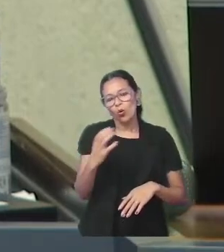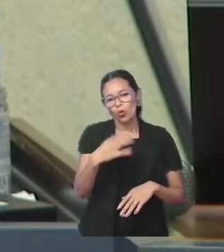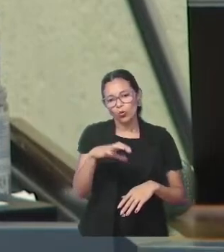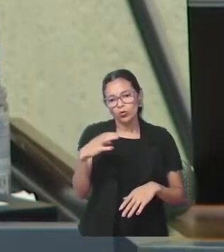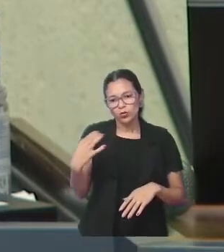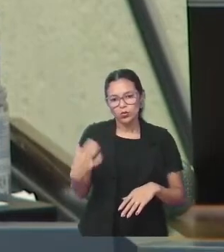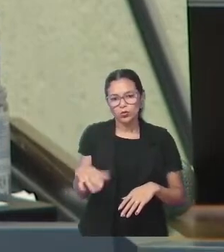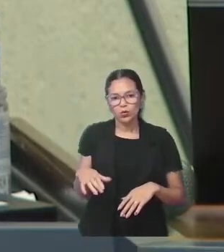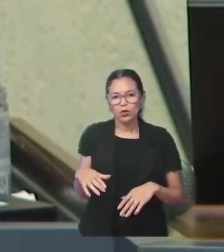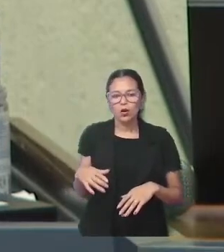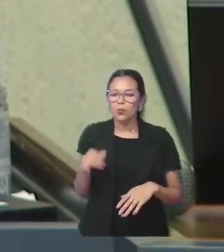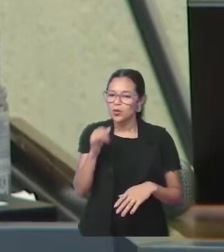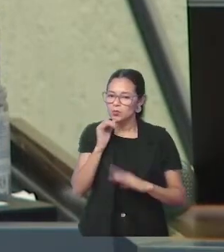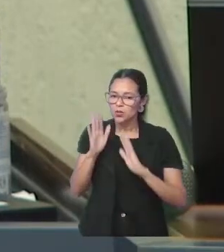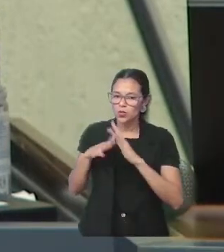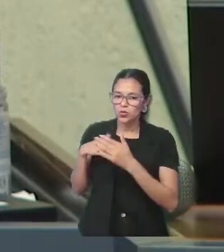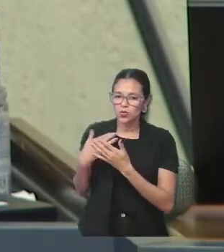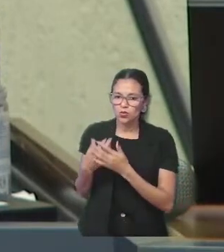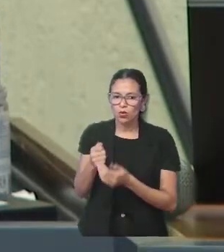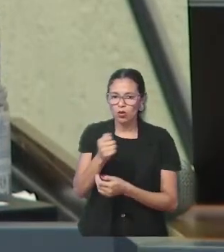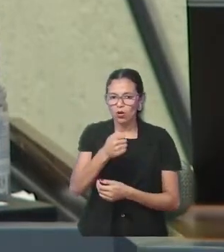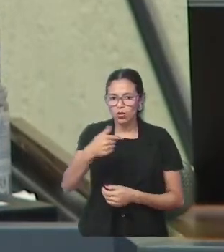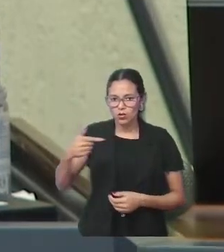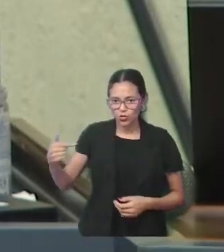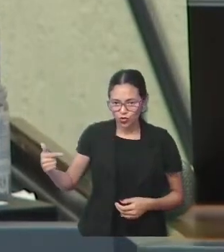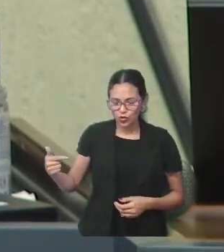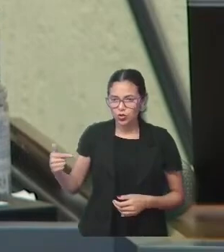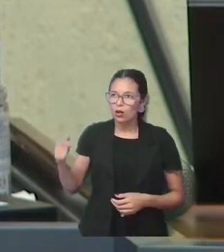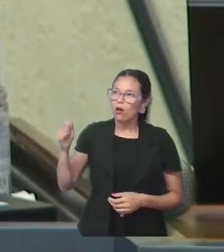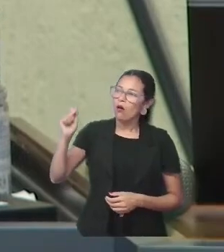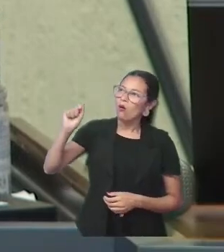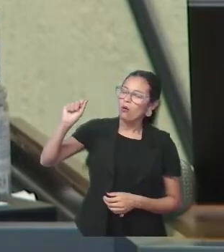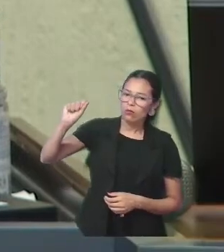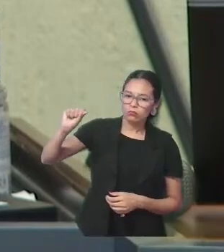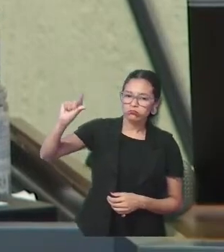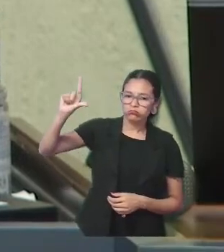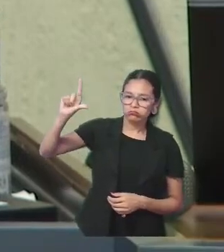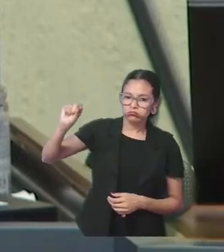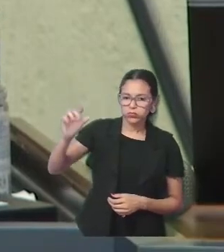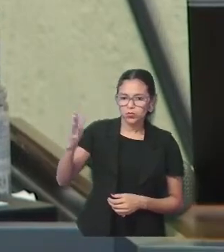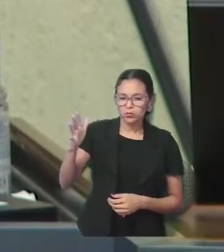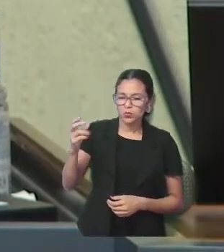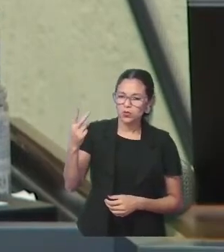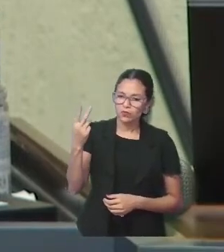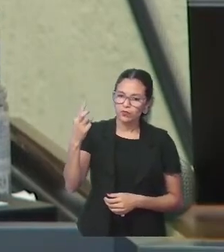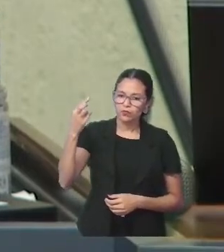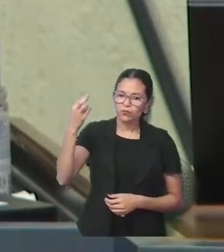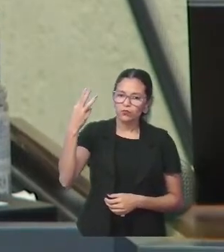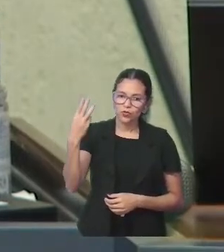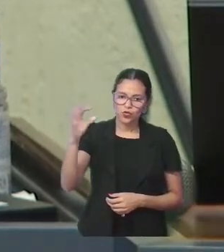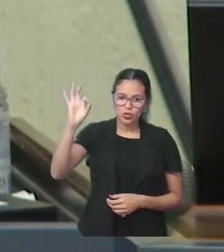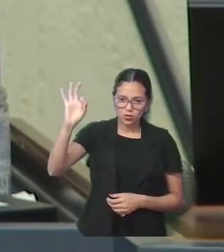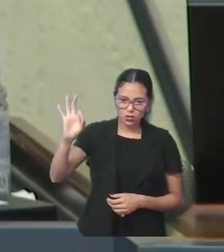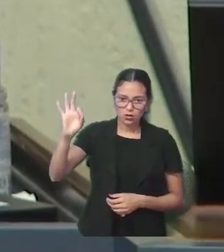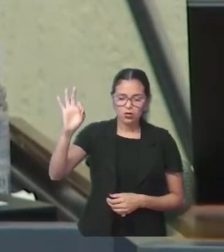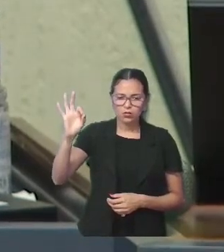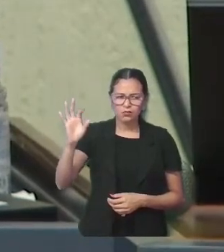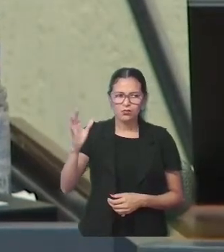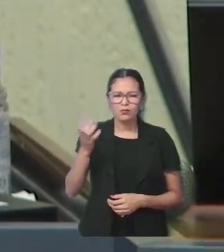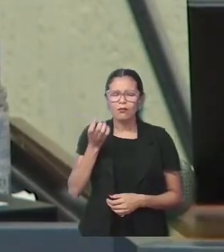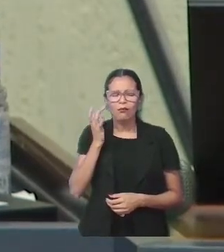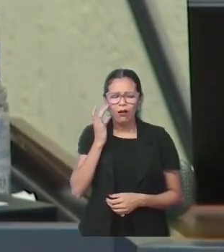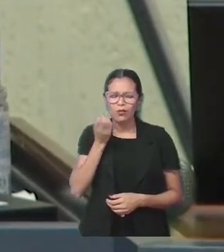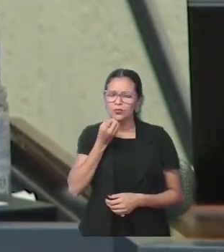Mariane falou, os ar-condicionados ficam na temperatura ambiente, que é 23. Então, acho que seria, sim, muito bom